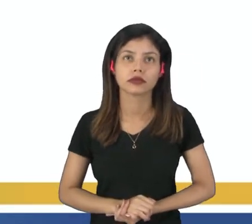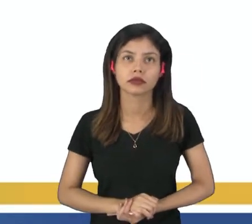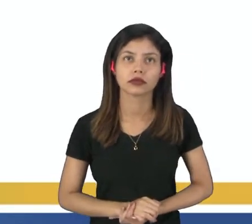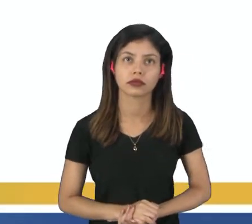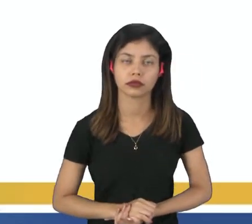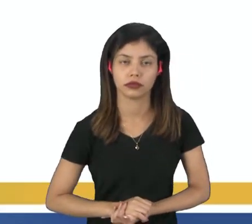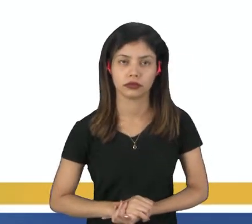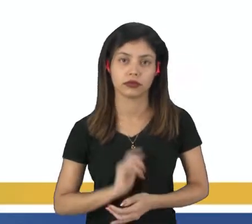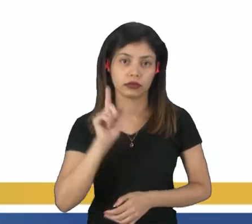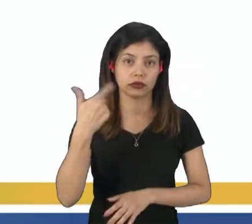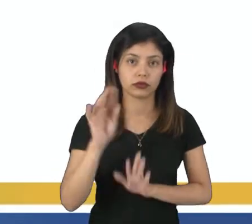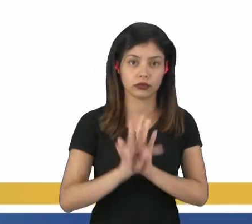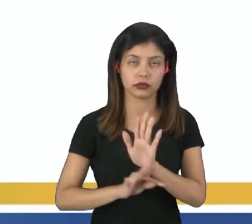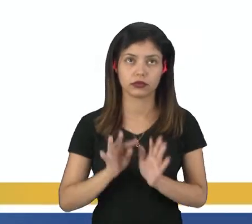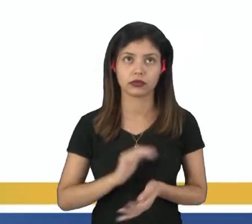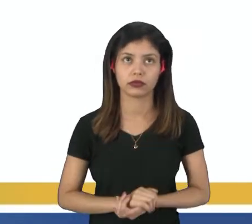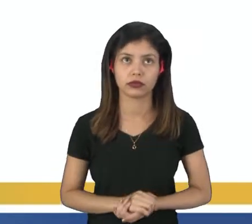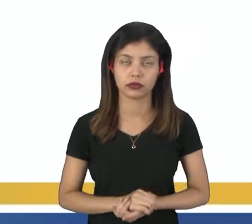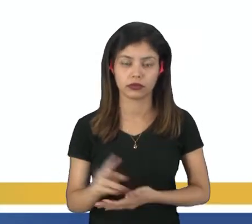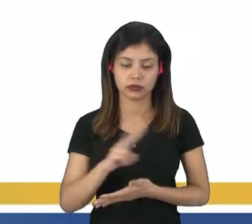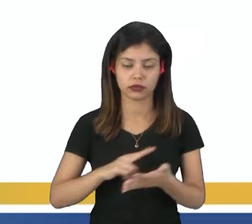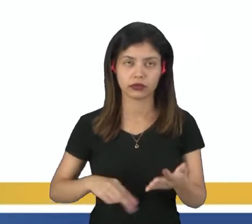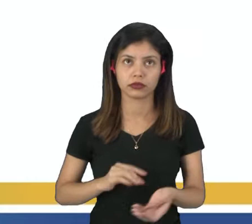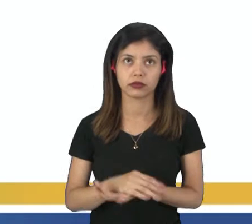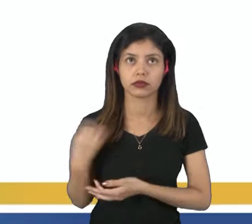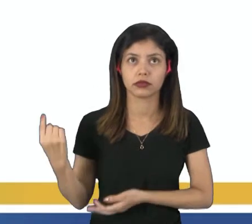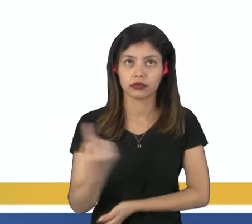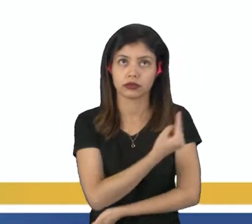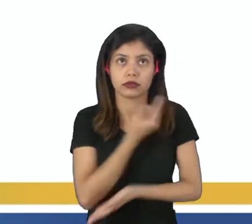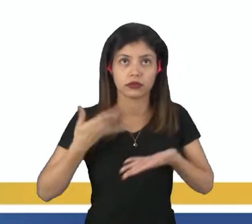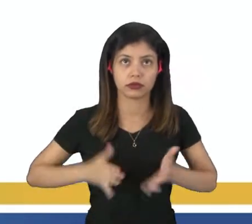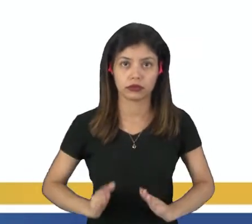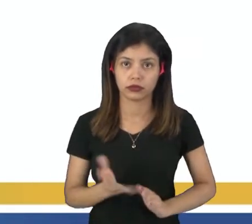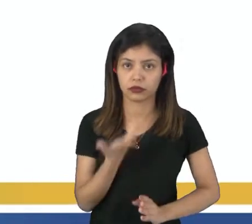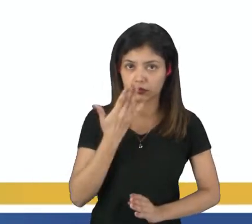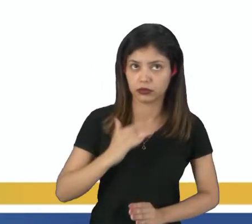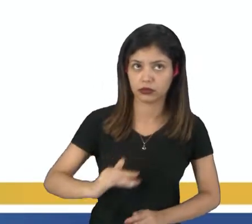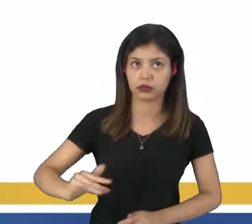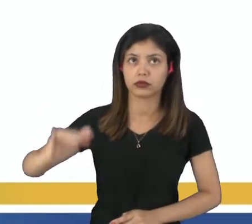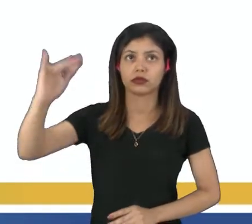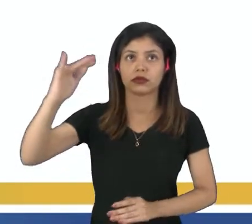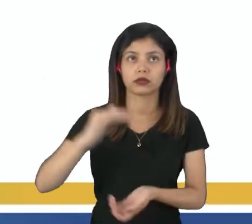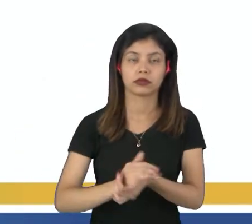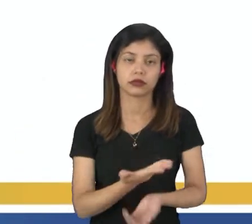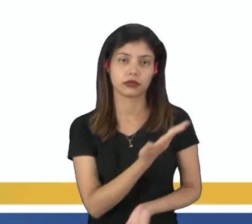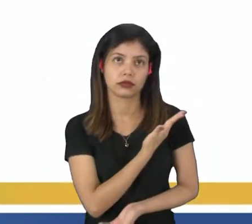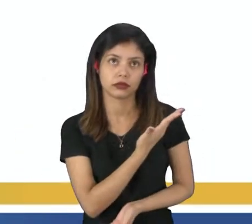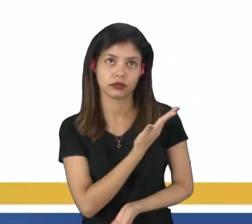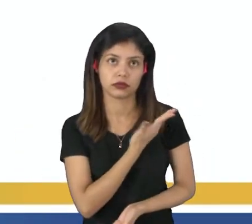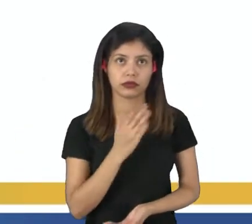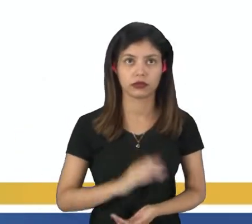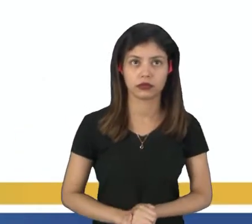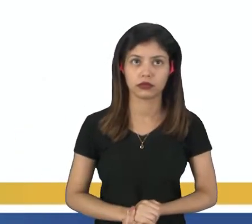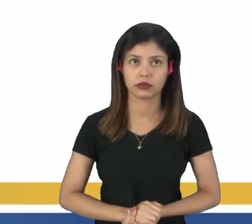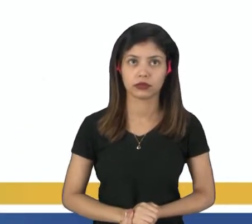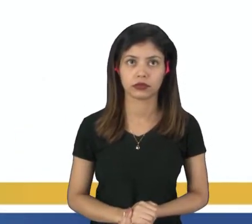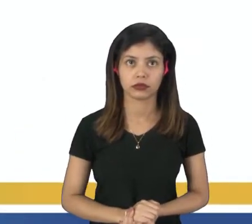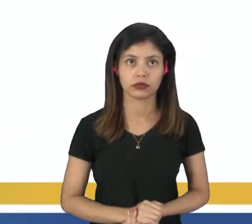Novamente mais um texto. Vamos à leitura. A gente nasce, cresce, faz